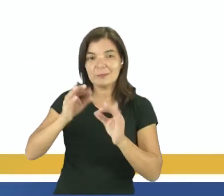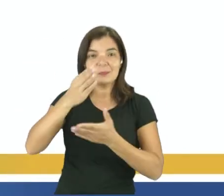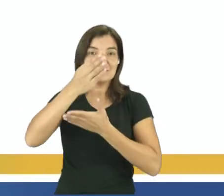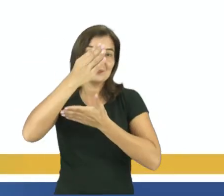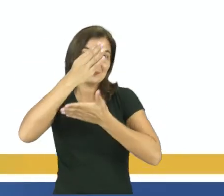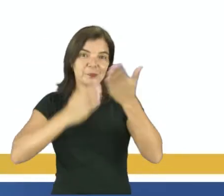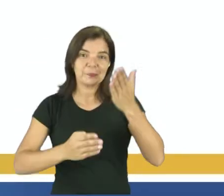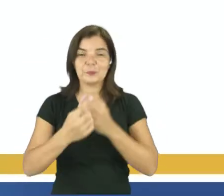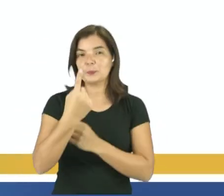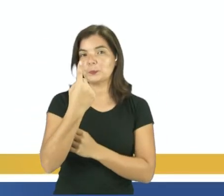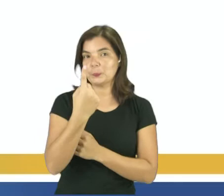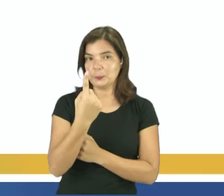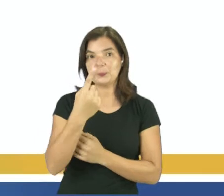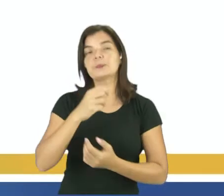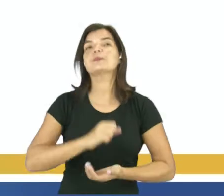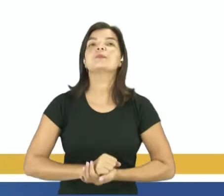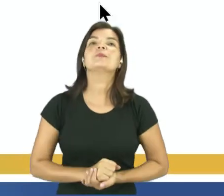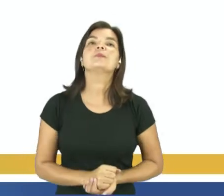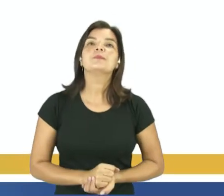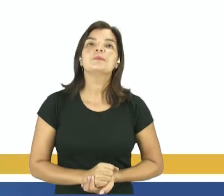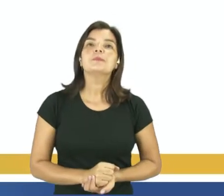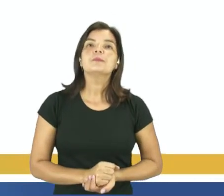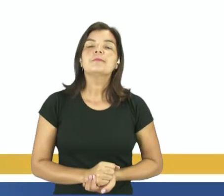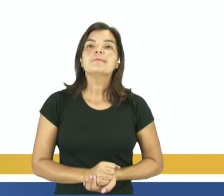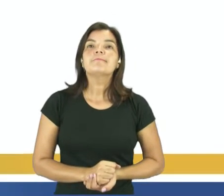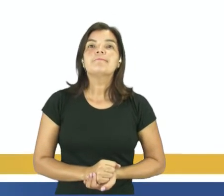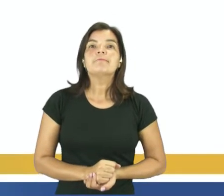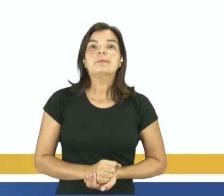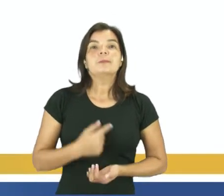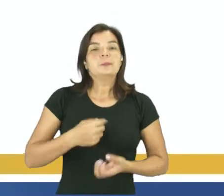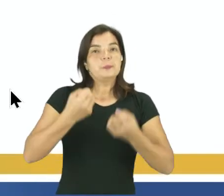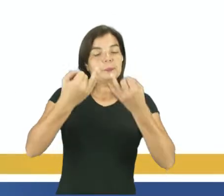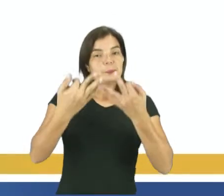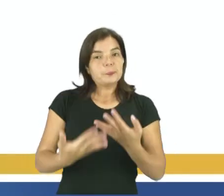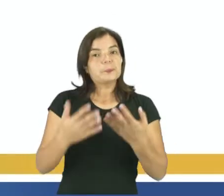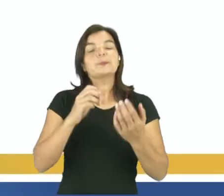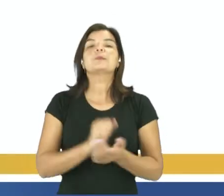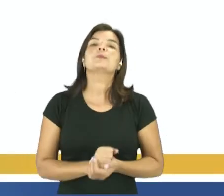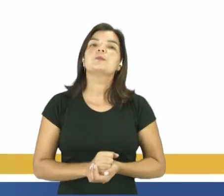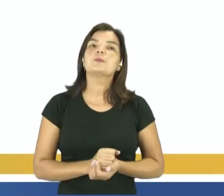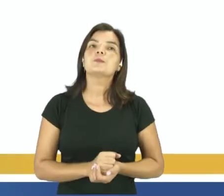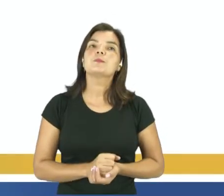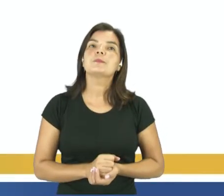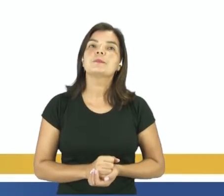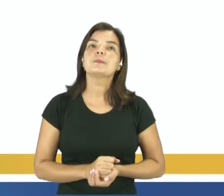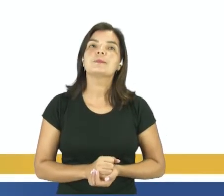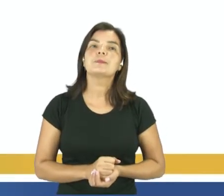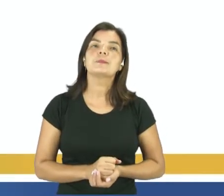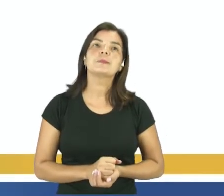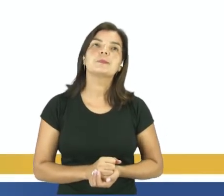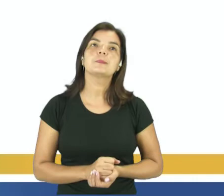transversal. Certinho? Então aqui está o que eu falei para vocês.